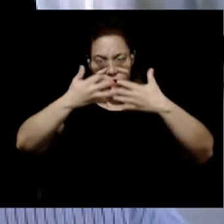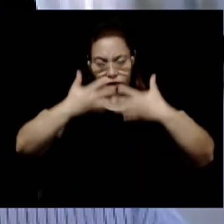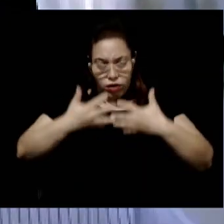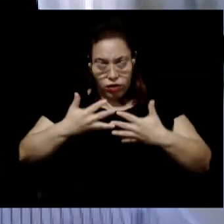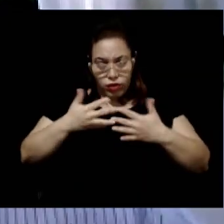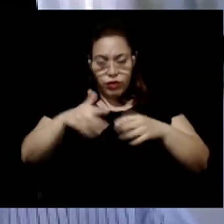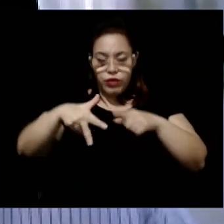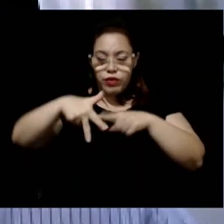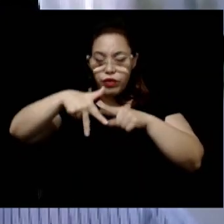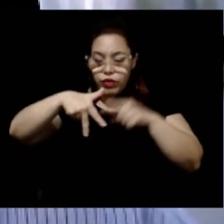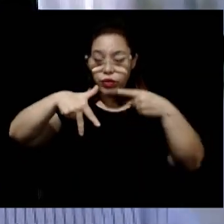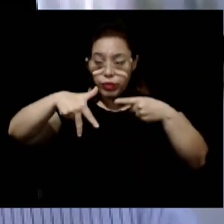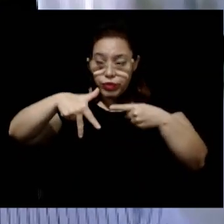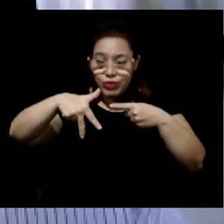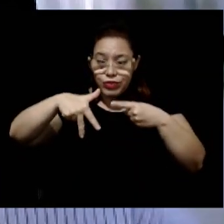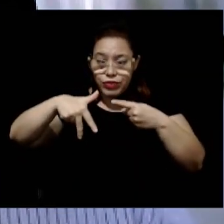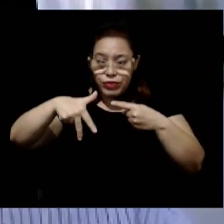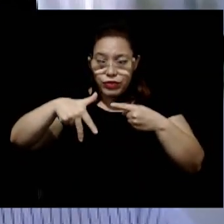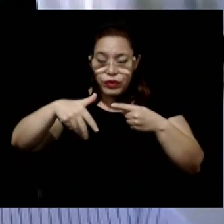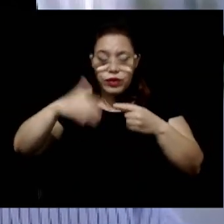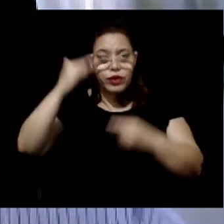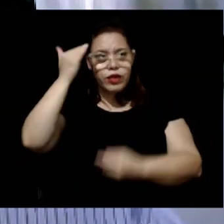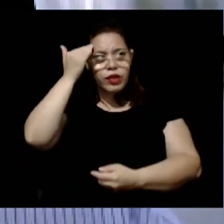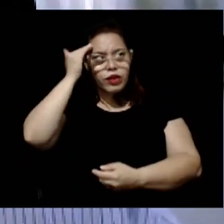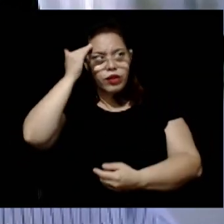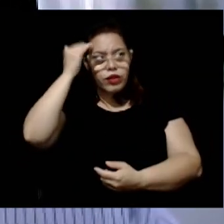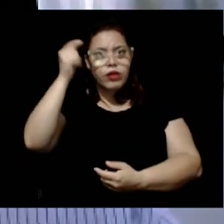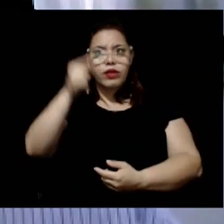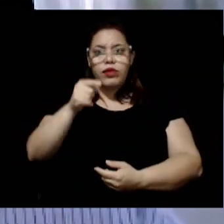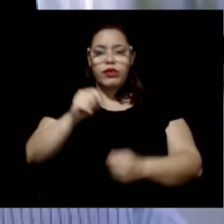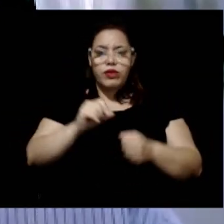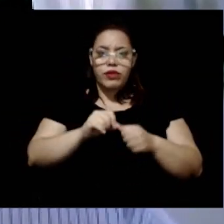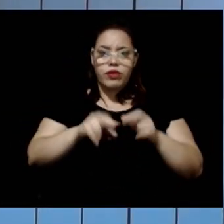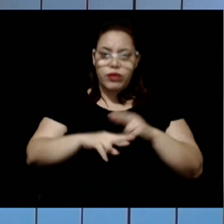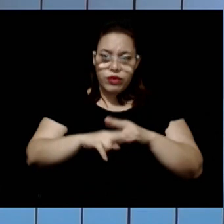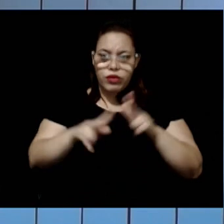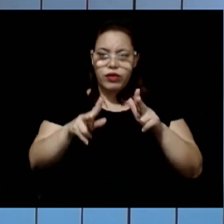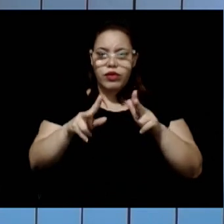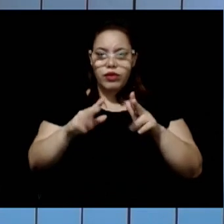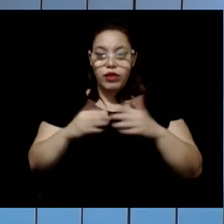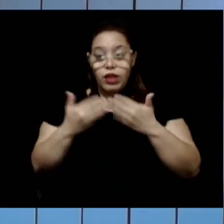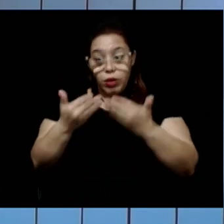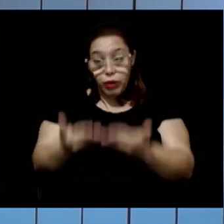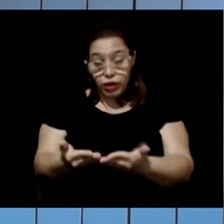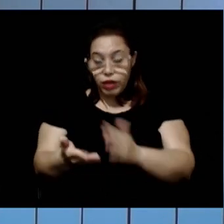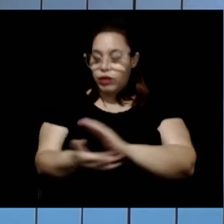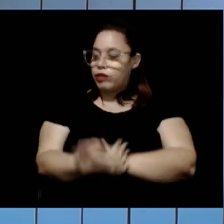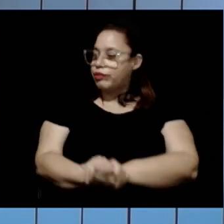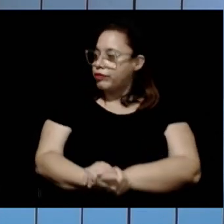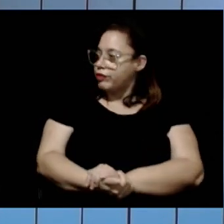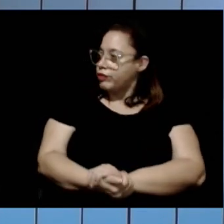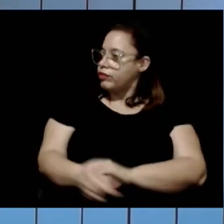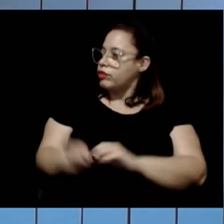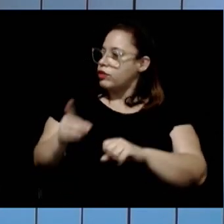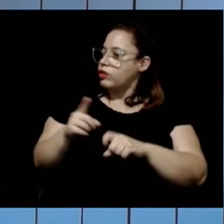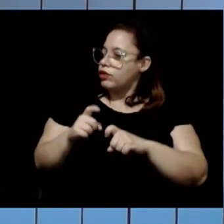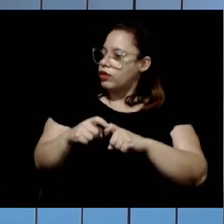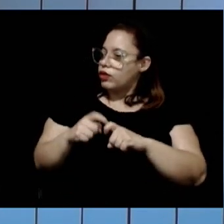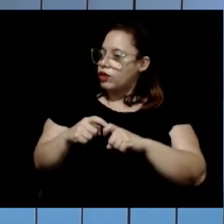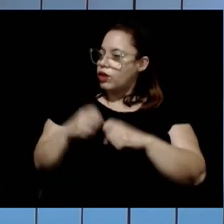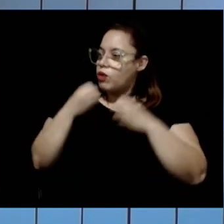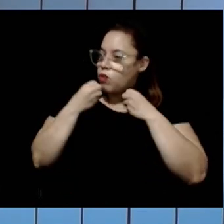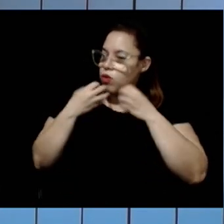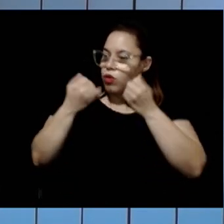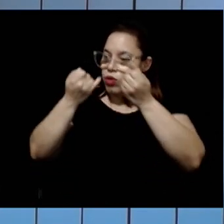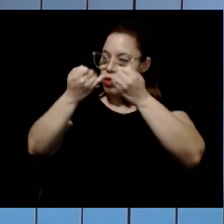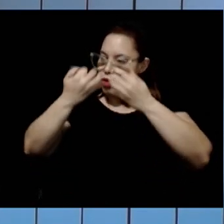porque esse entendimento dele faz diferença na hora da abordagem. Doutor, então é bom esclarecer